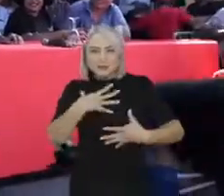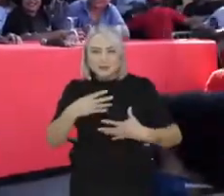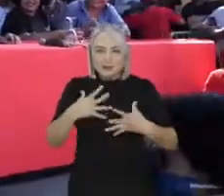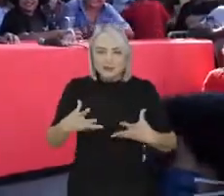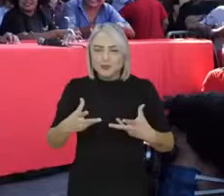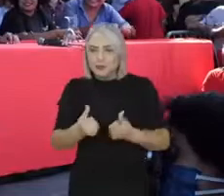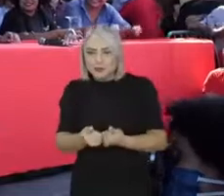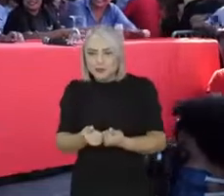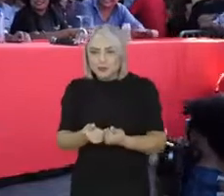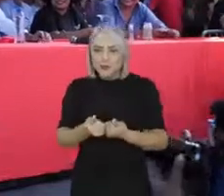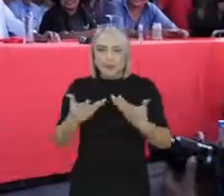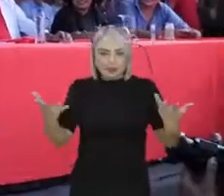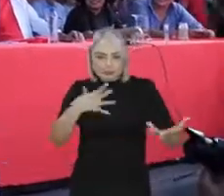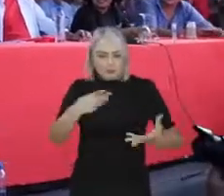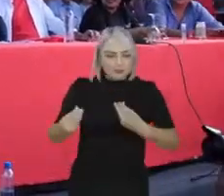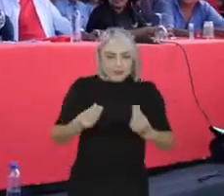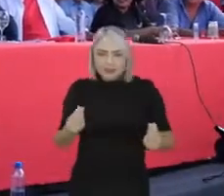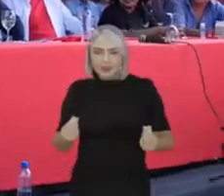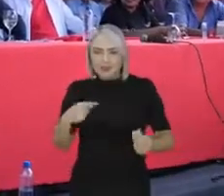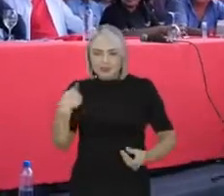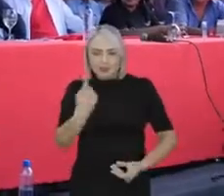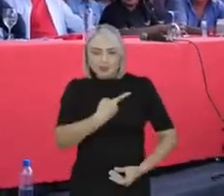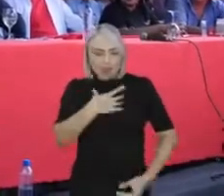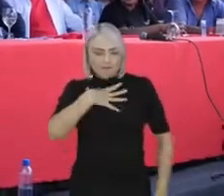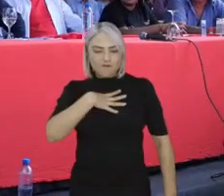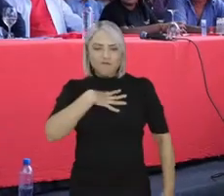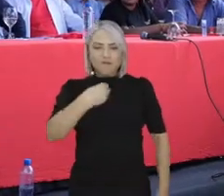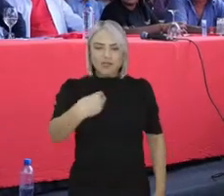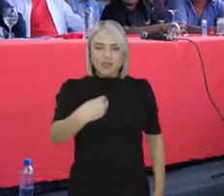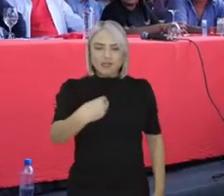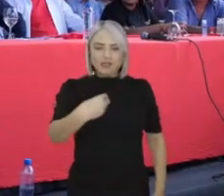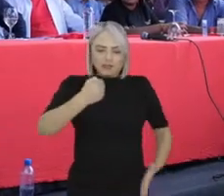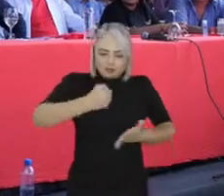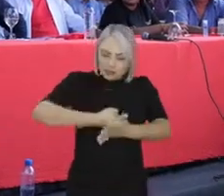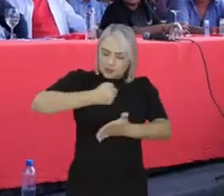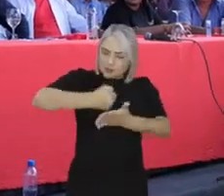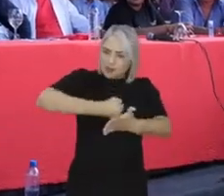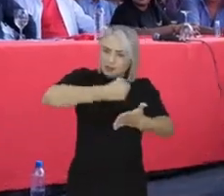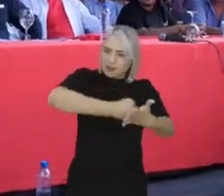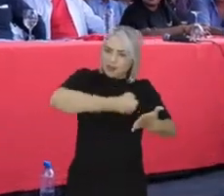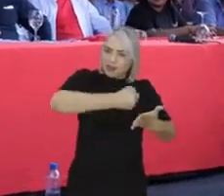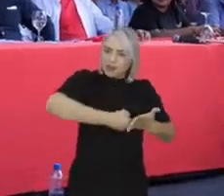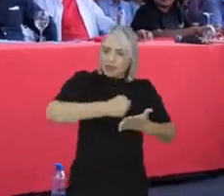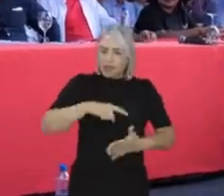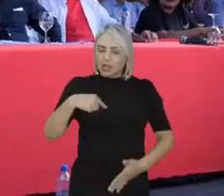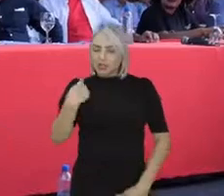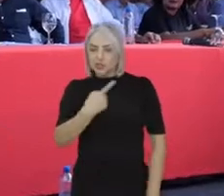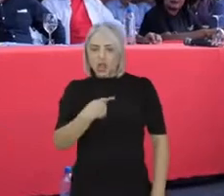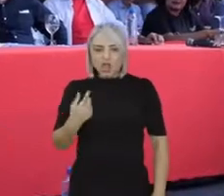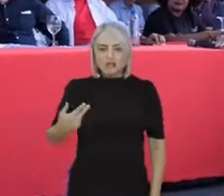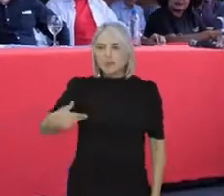mundo, a Aline. Nós somos filhos de uma luta. A gente andava por essa